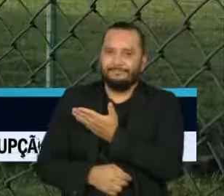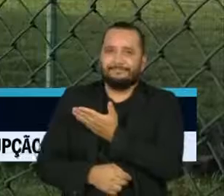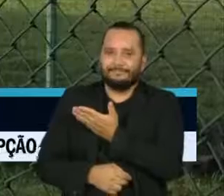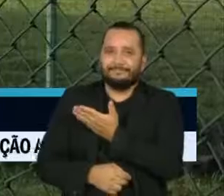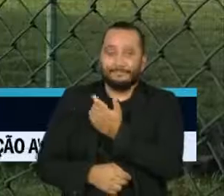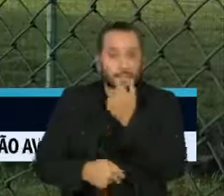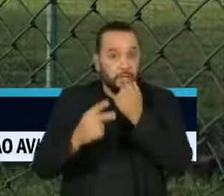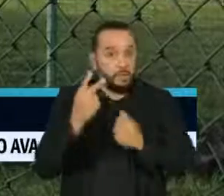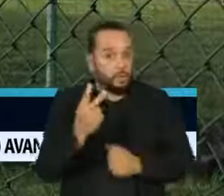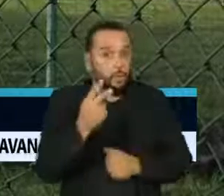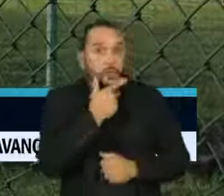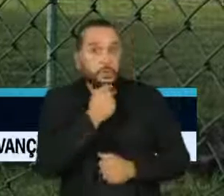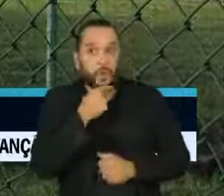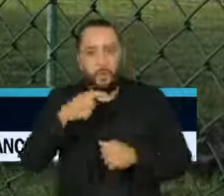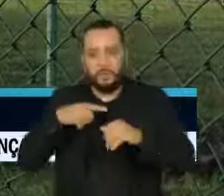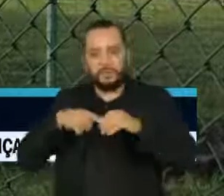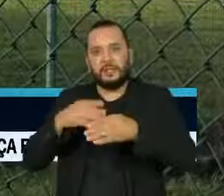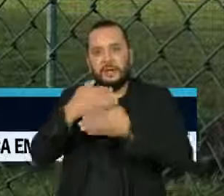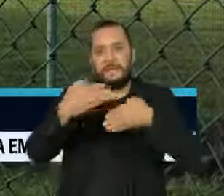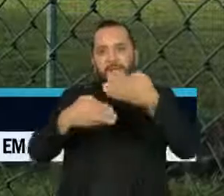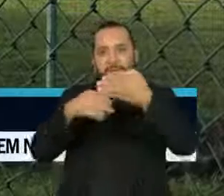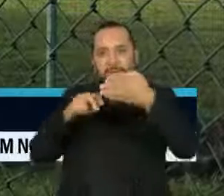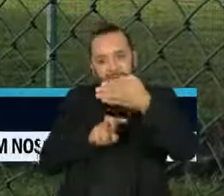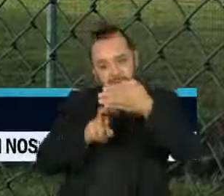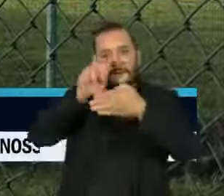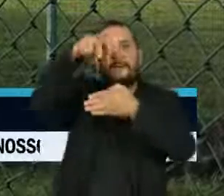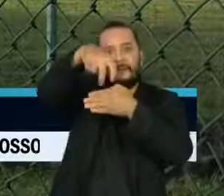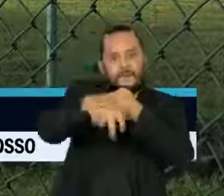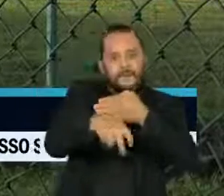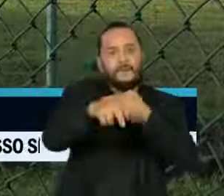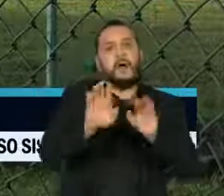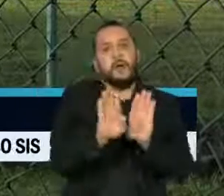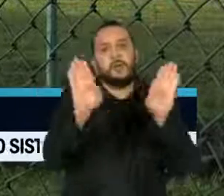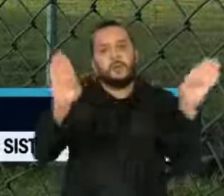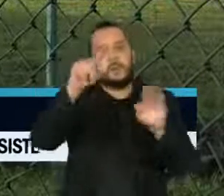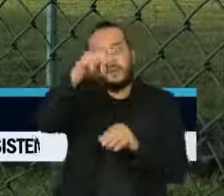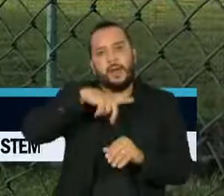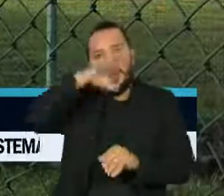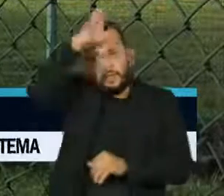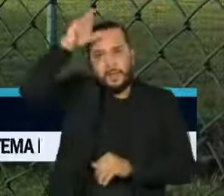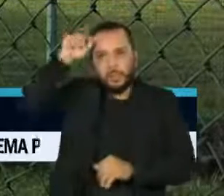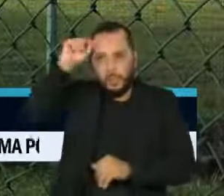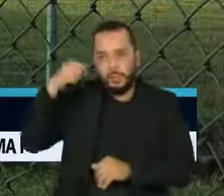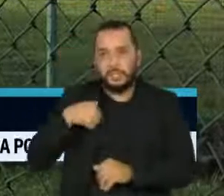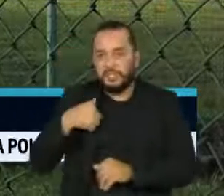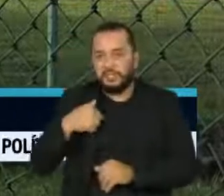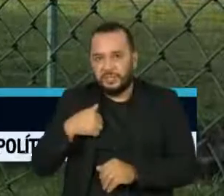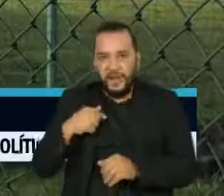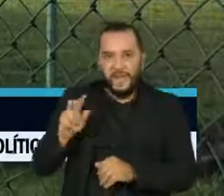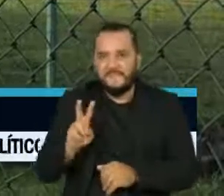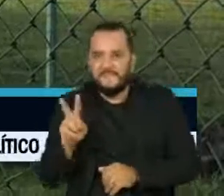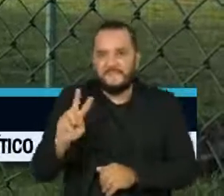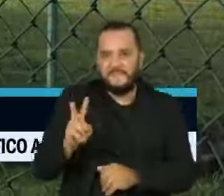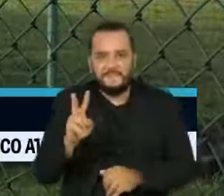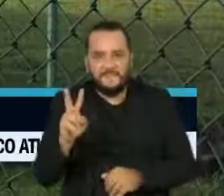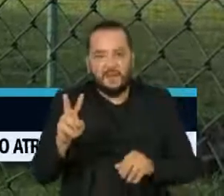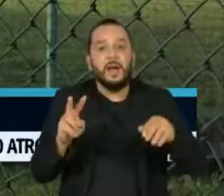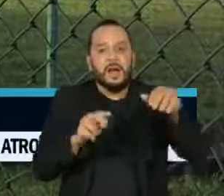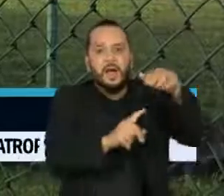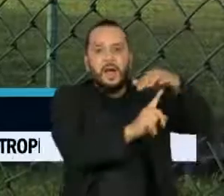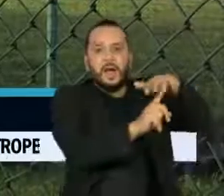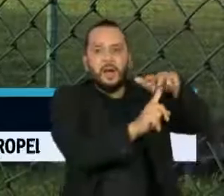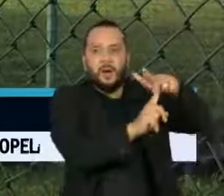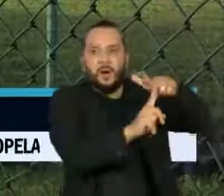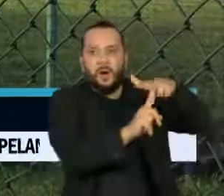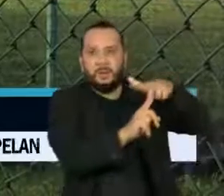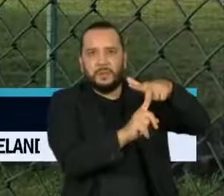hélice. Dois homens pularam o muro do Aeroclube do Amazonas e foram em direção ao helicóptero que fica estacionado em